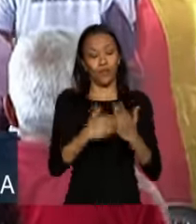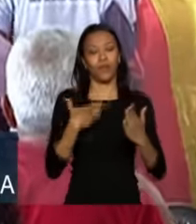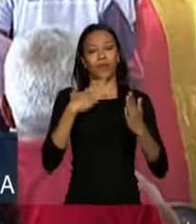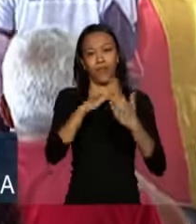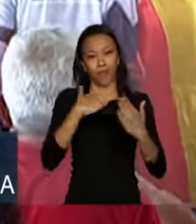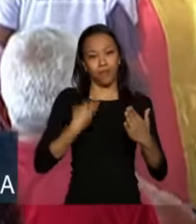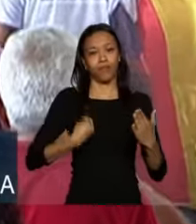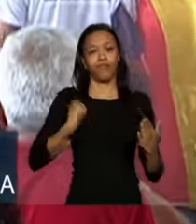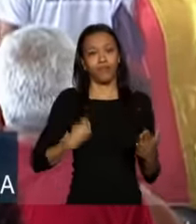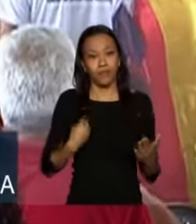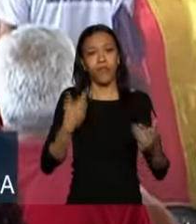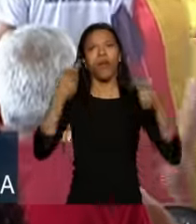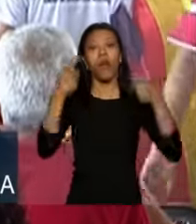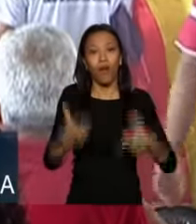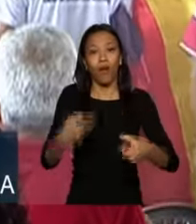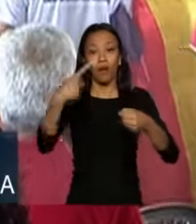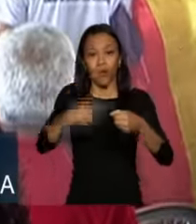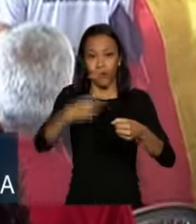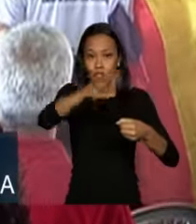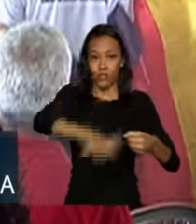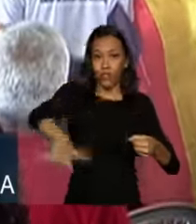na Bahia.